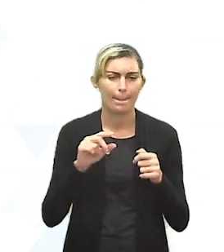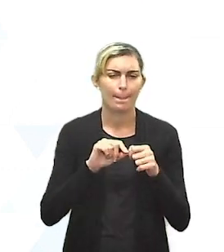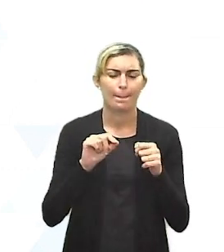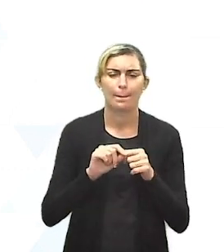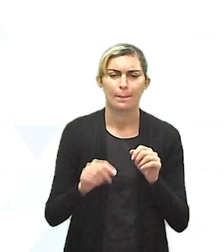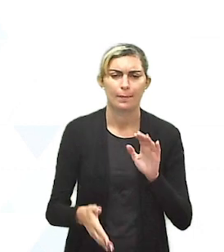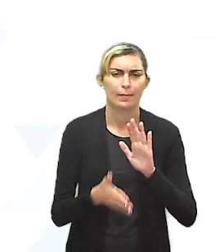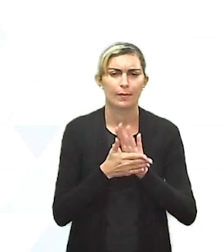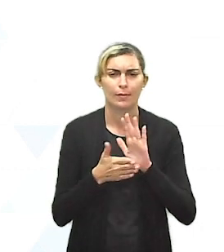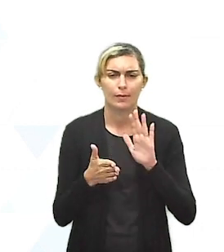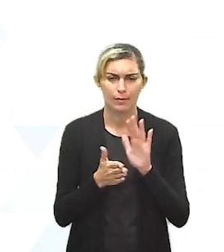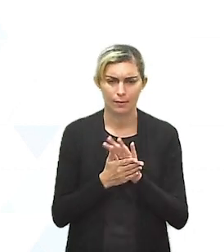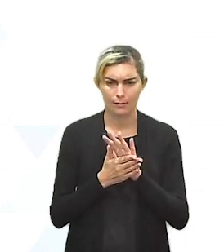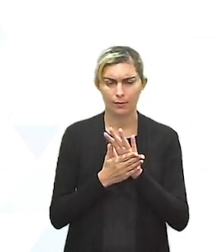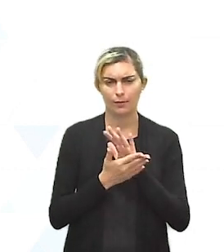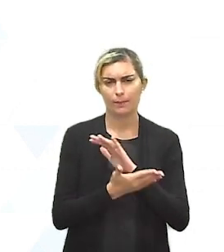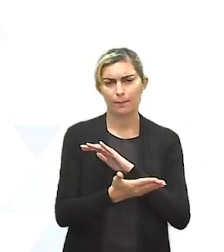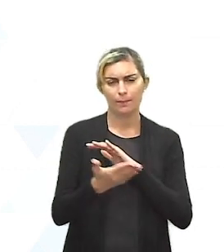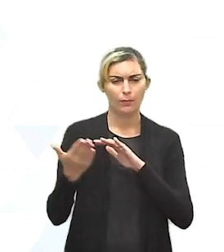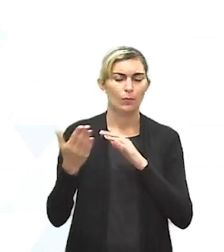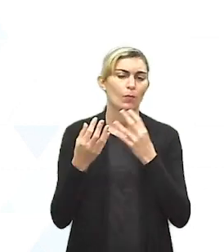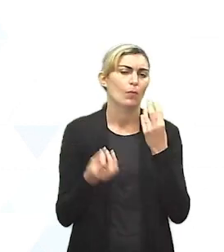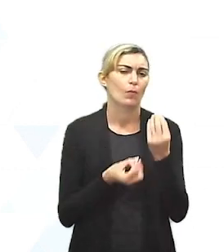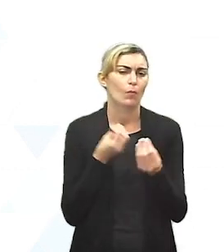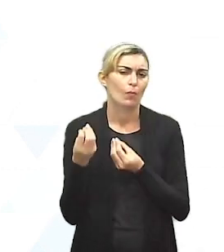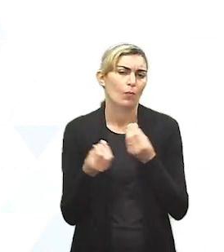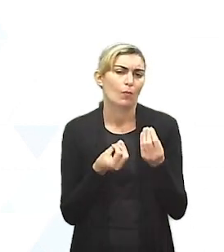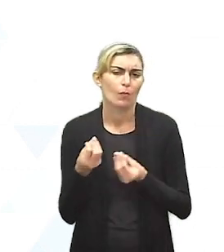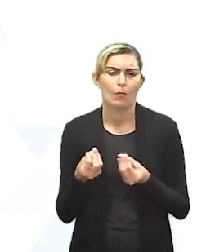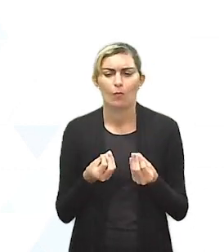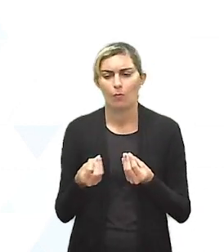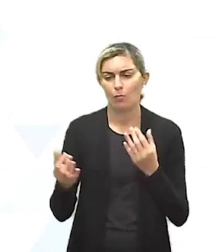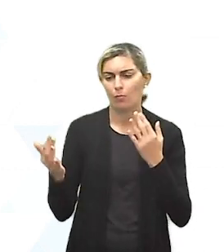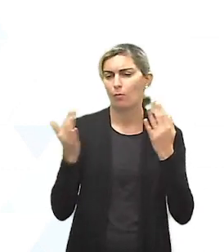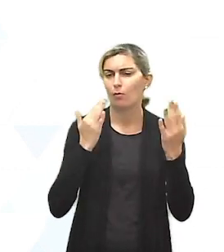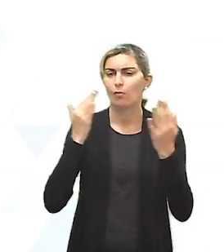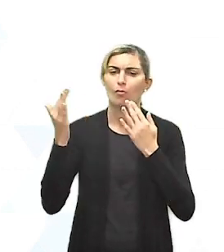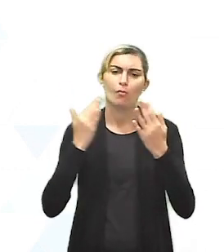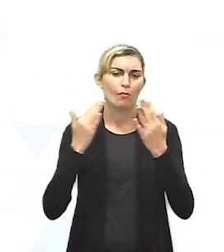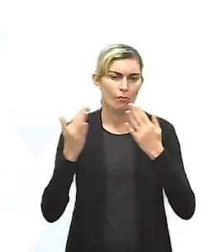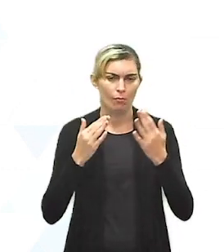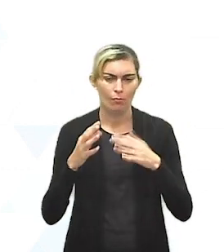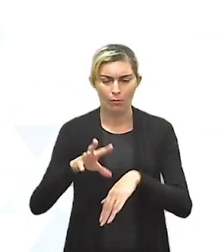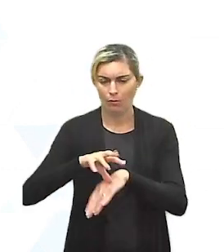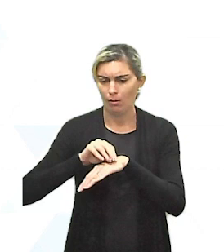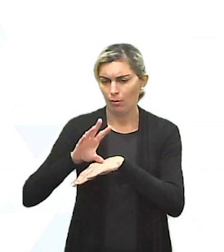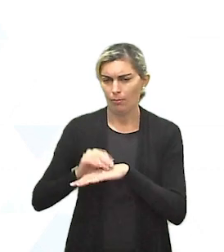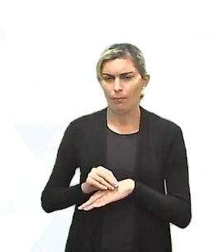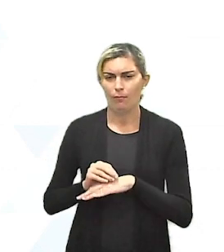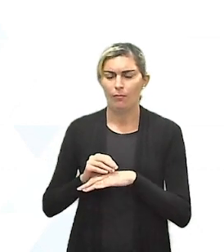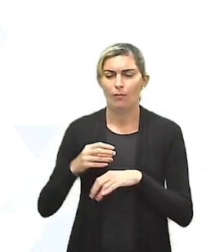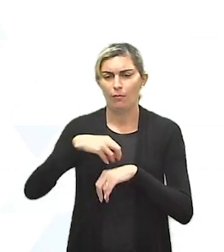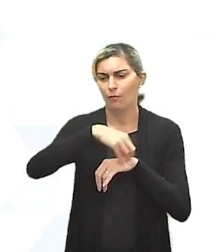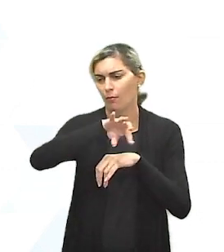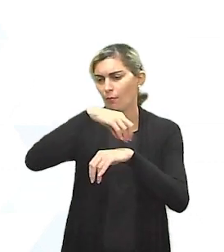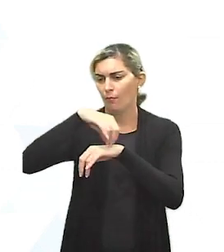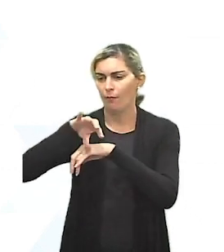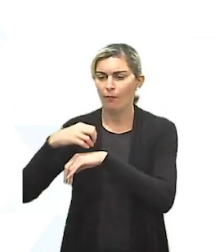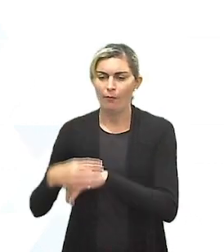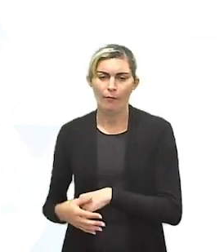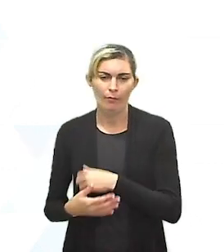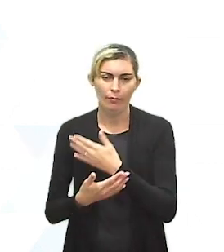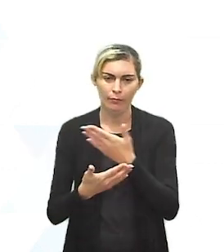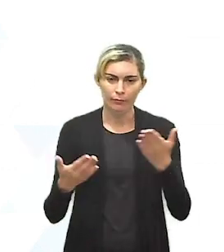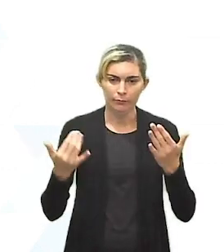parâmetros pré-determinados, compara com os dados que ele coletou e transforma isso em